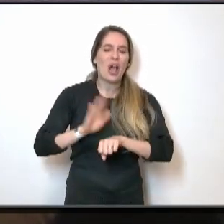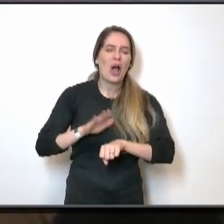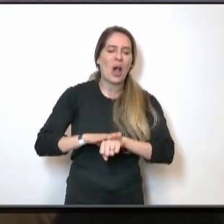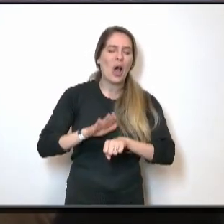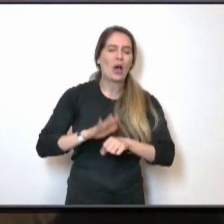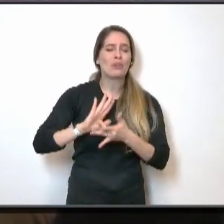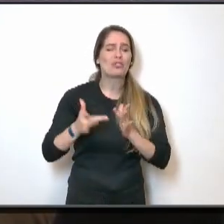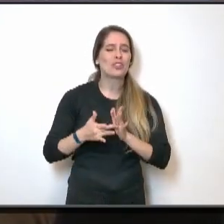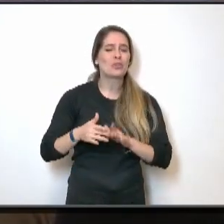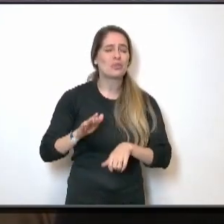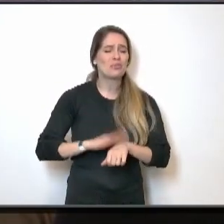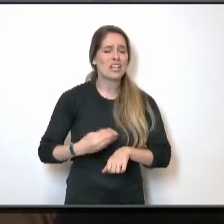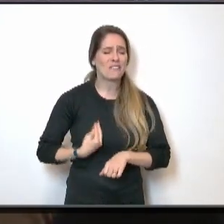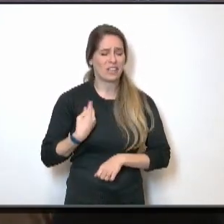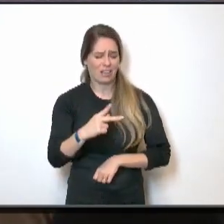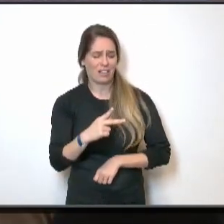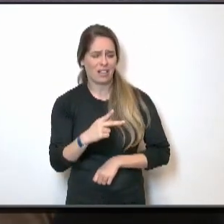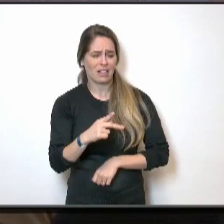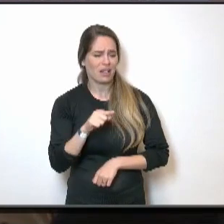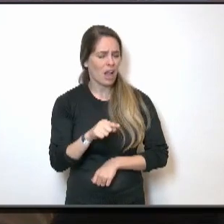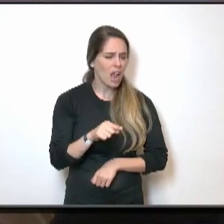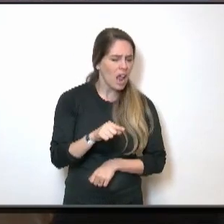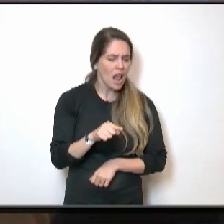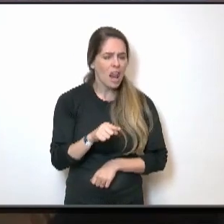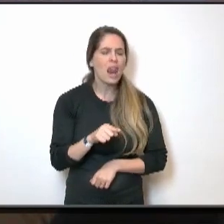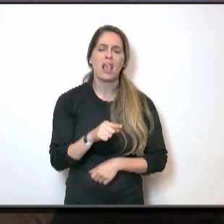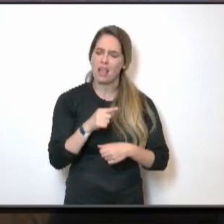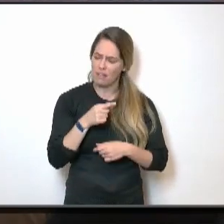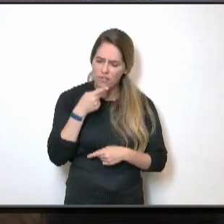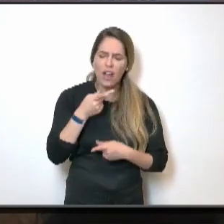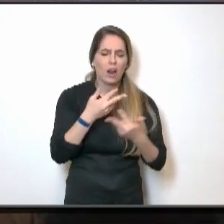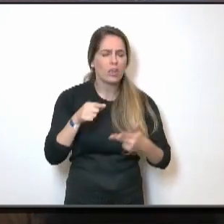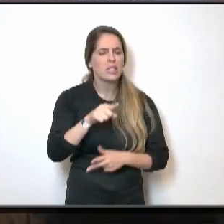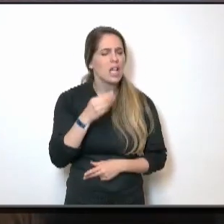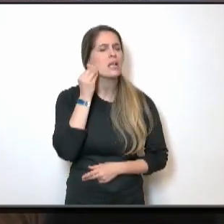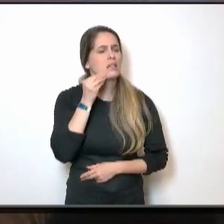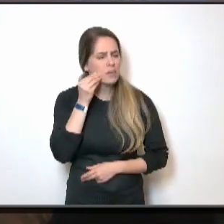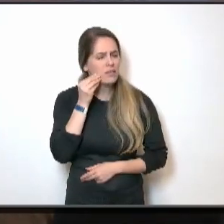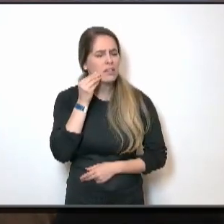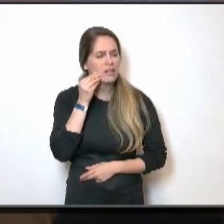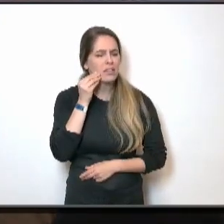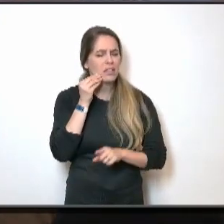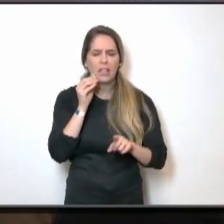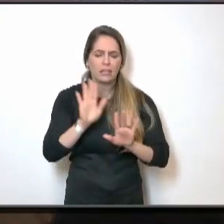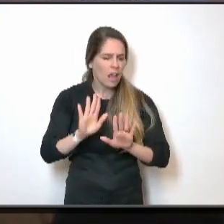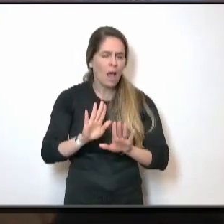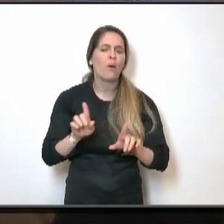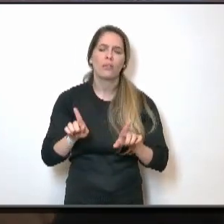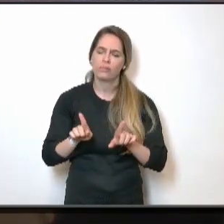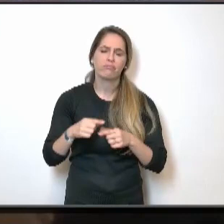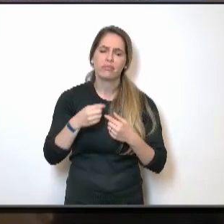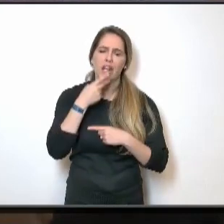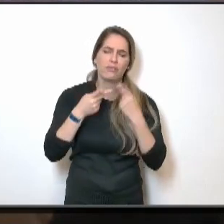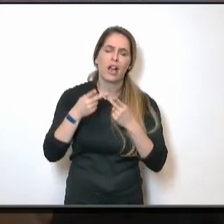vida dele. Jean não fala de nada que ele não vive. Ele fala da grande bênção do Senhor sobre a sua vida. Continua a